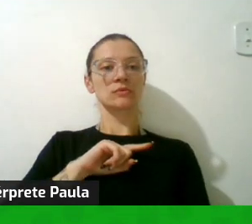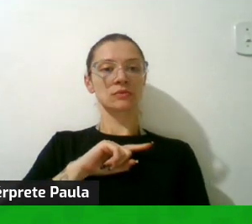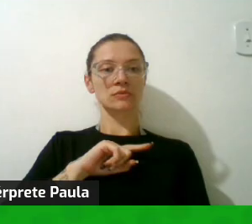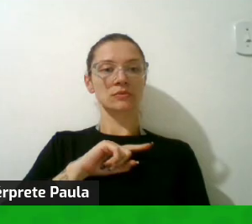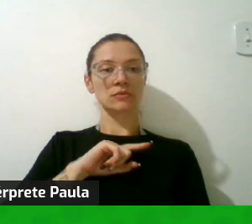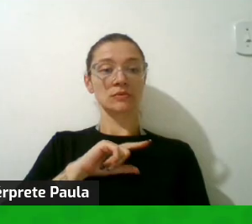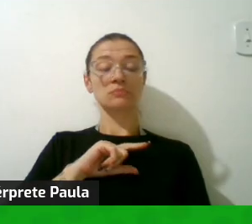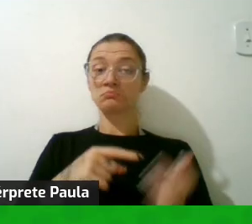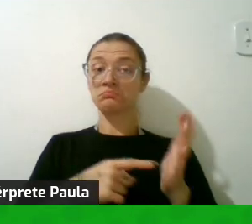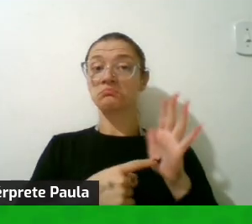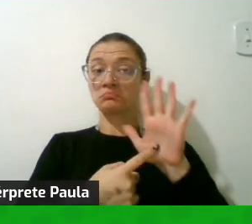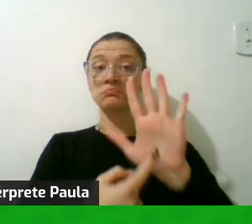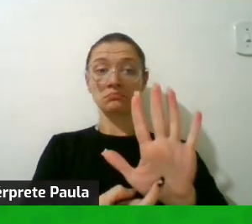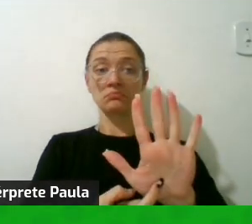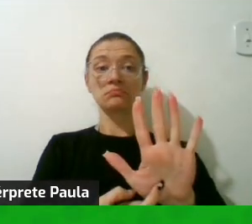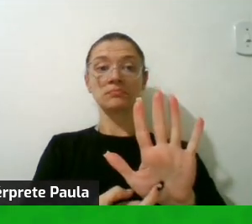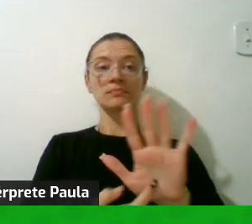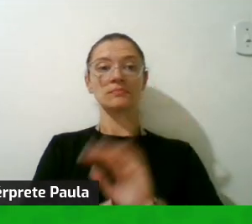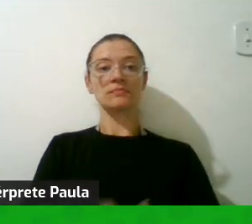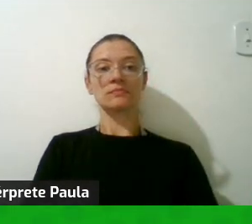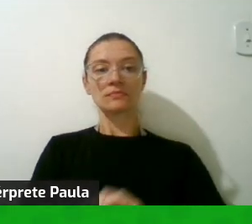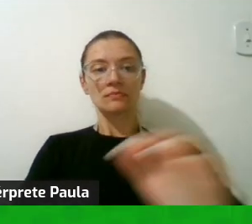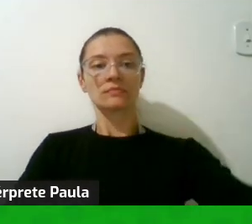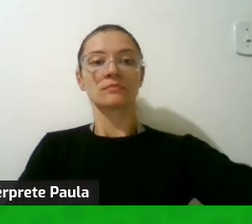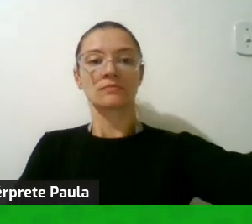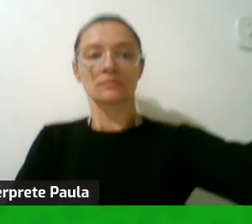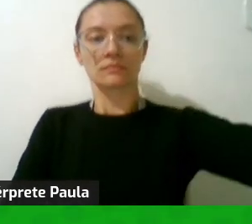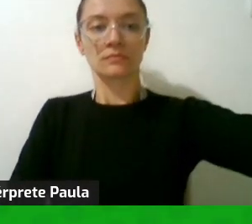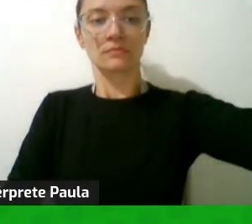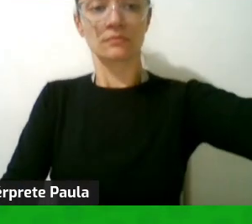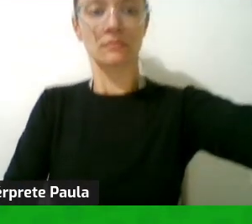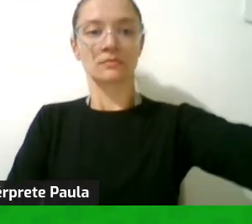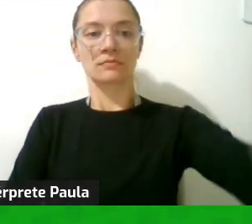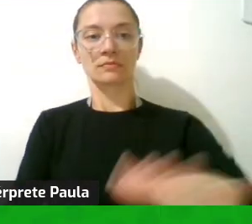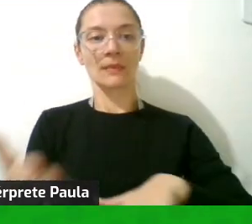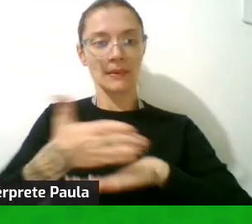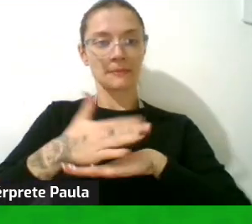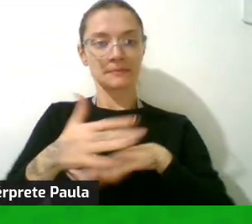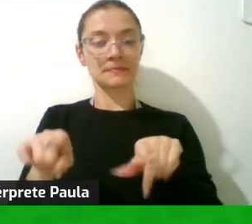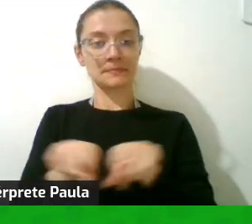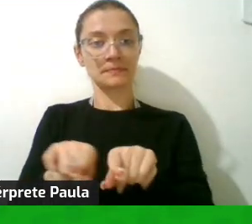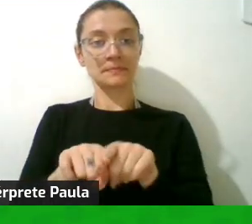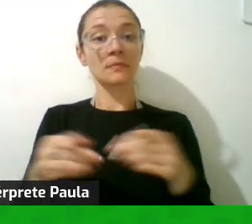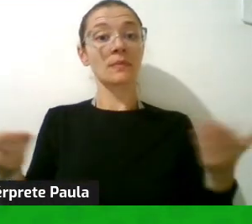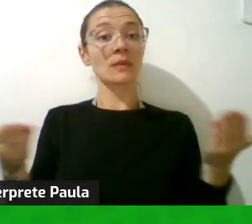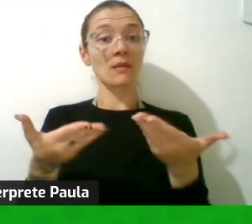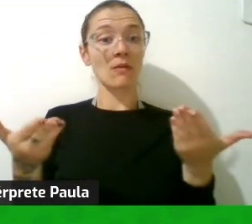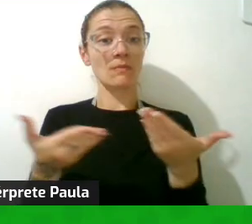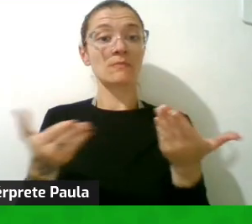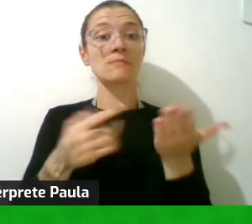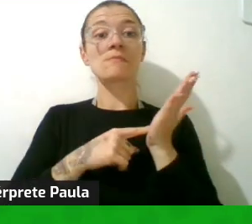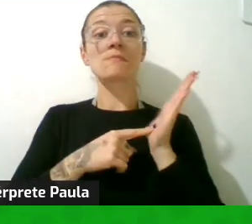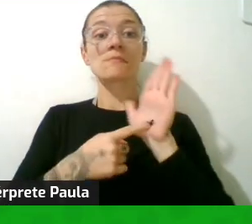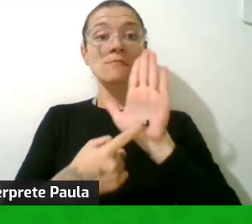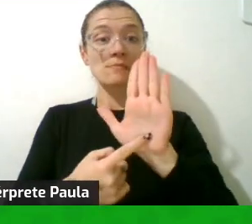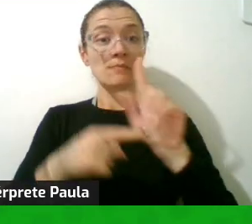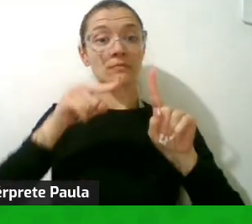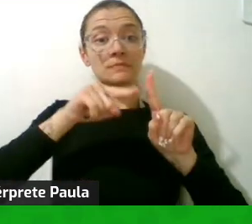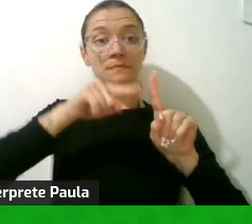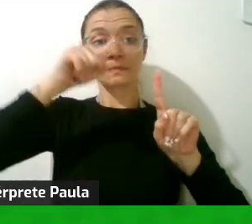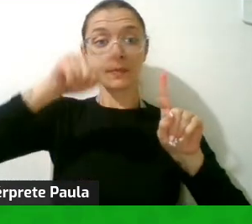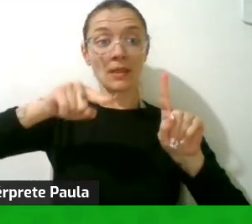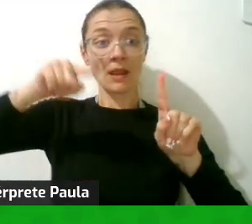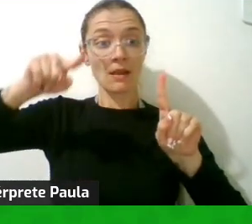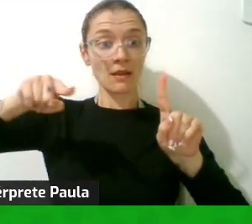acabou de mostrar, então ficou ali a prática também. E agora, falar um pouco do gráfico. Então, o que é o